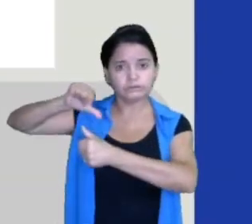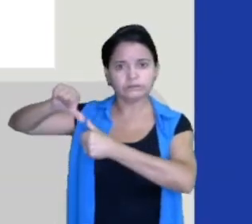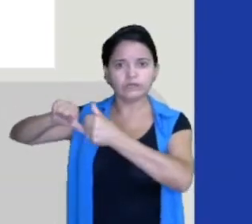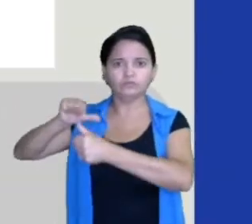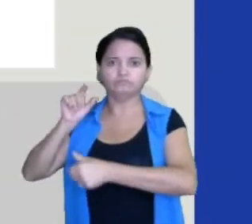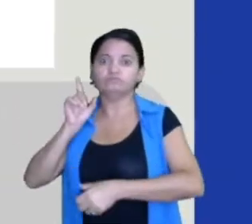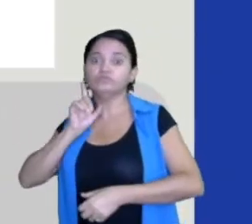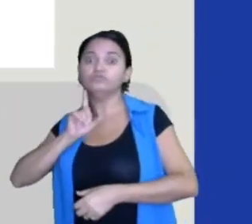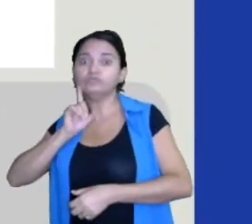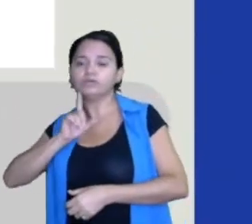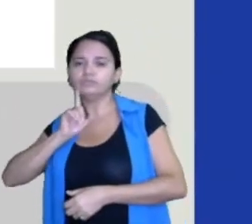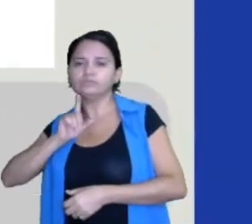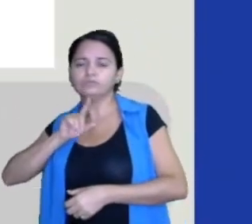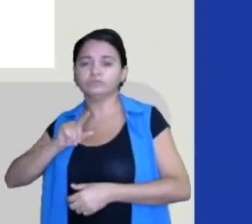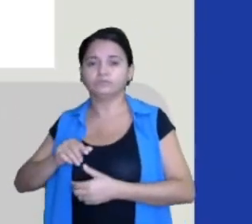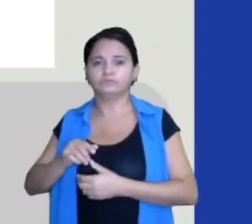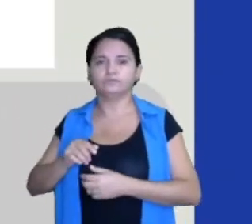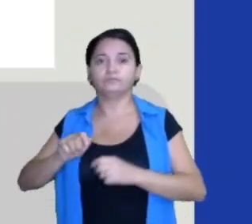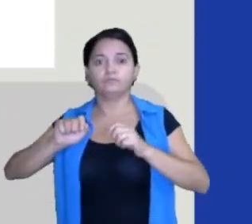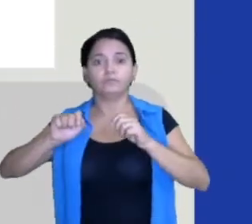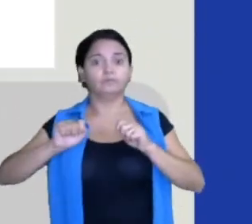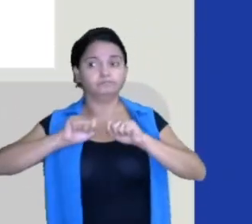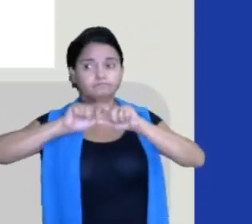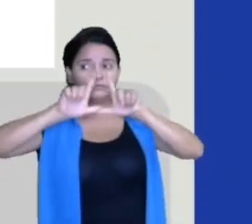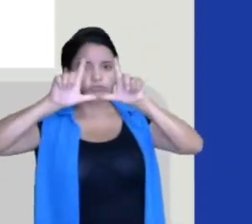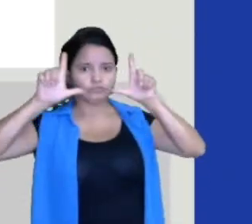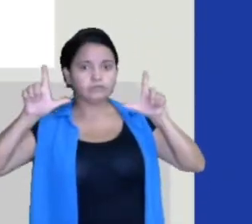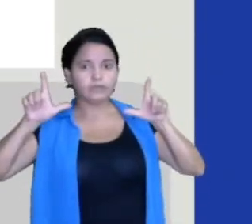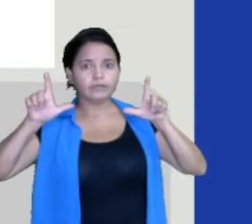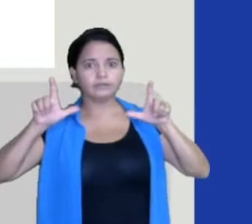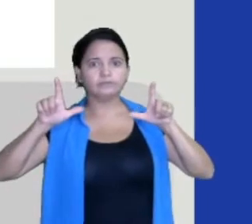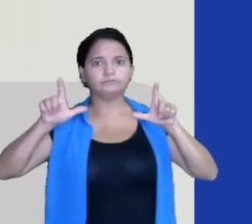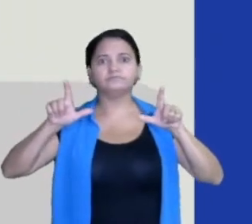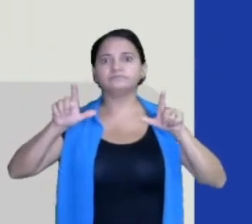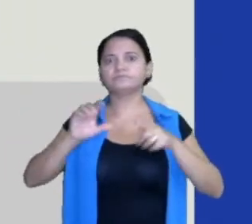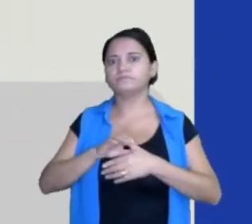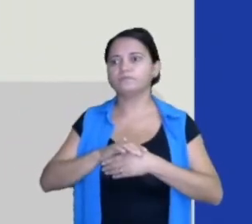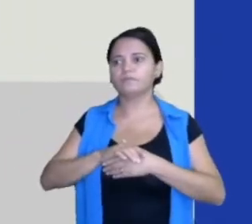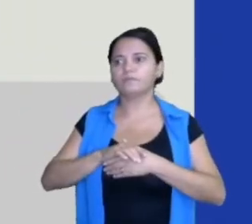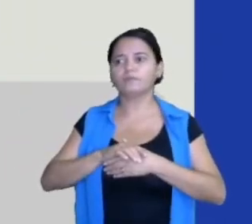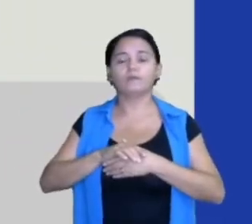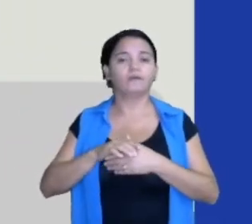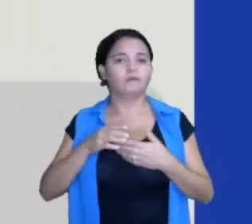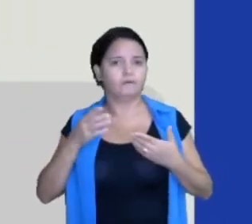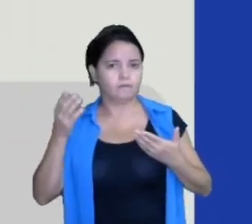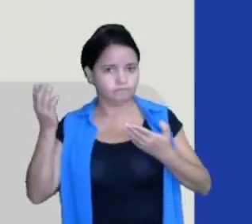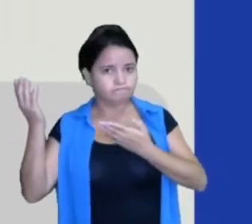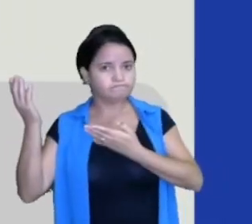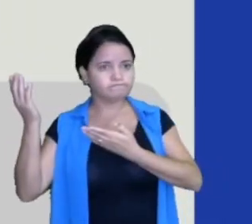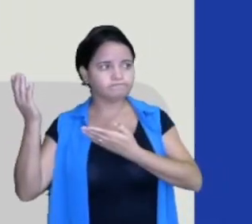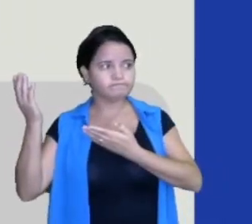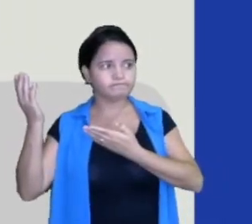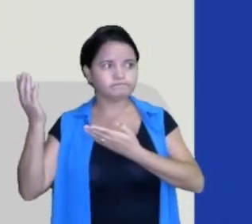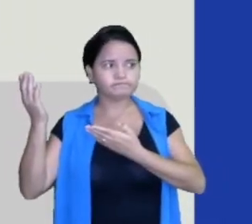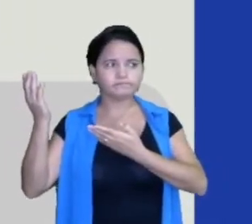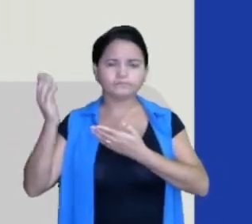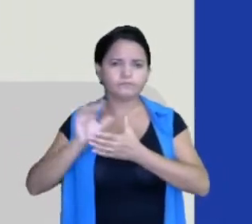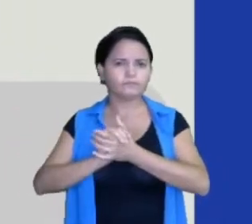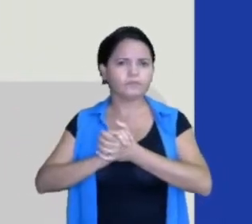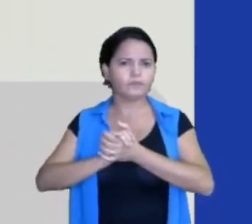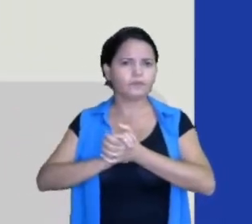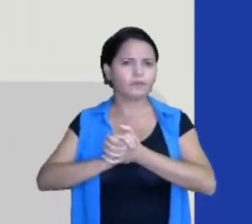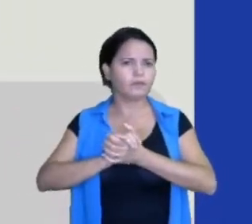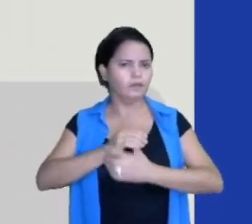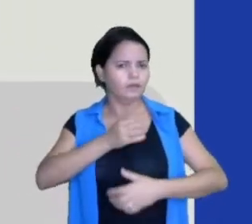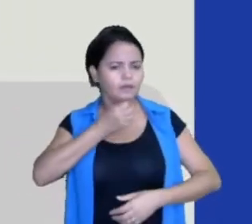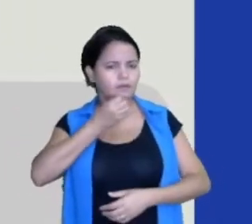aqui a imagem e seguimos para a nossa próxima imagem. Ok. Bom,